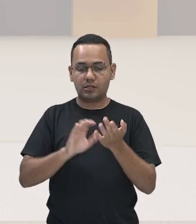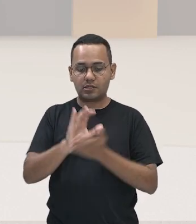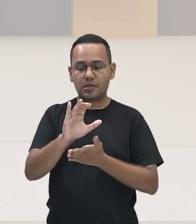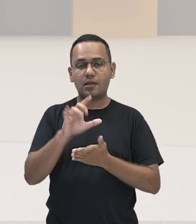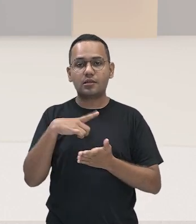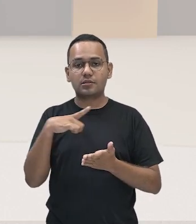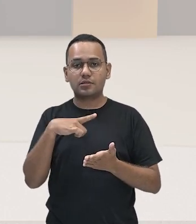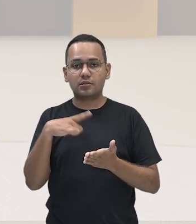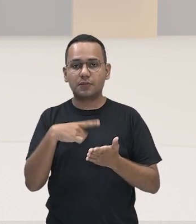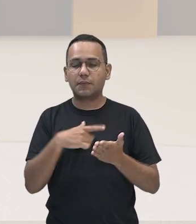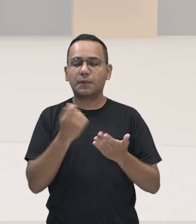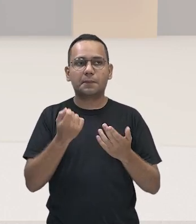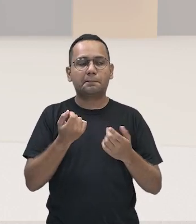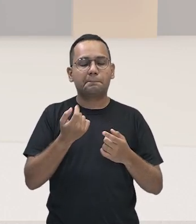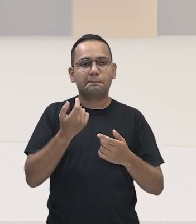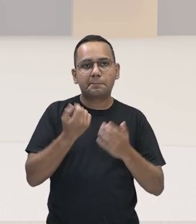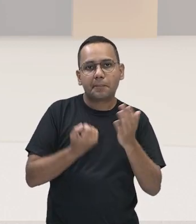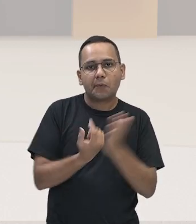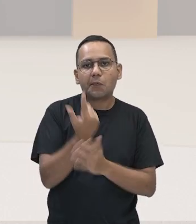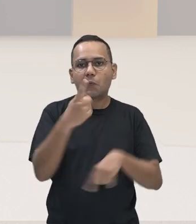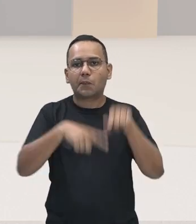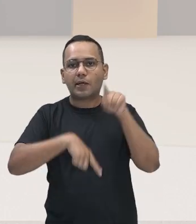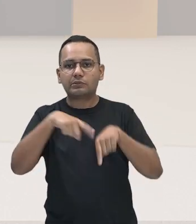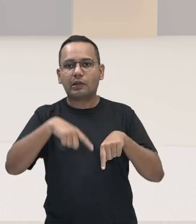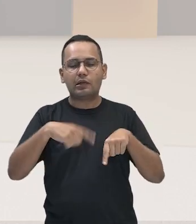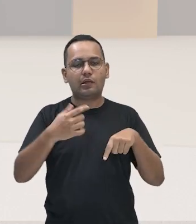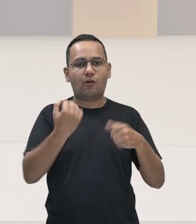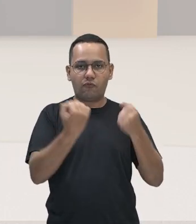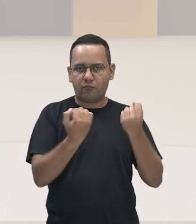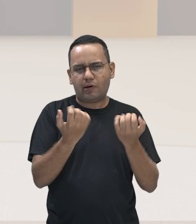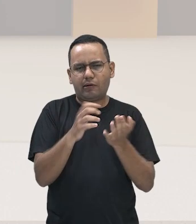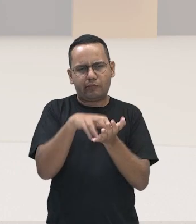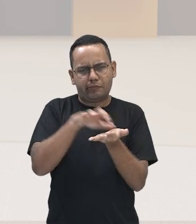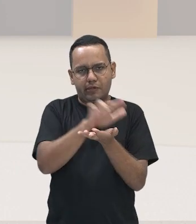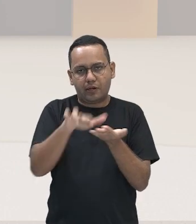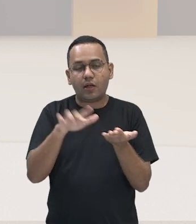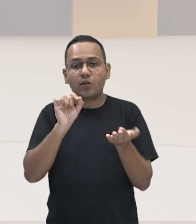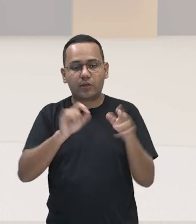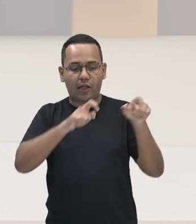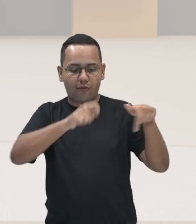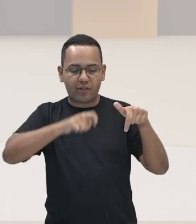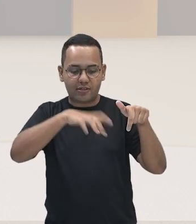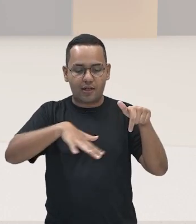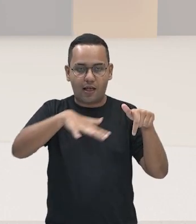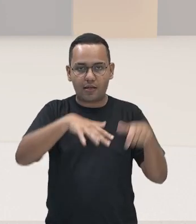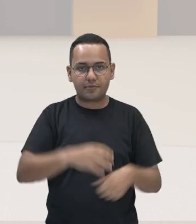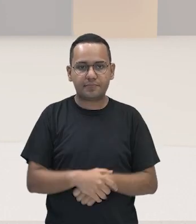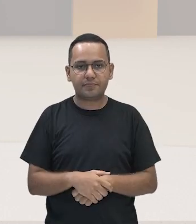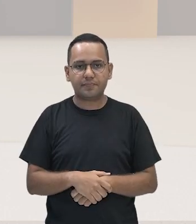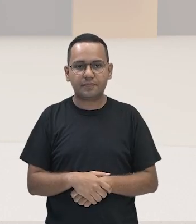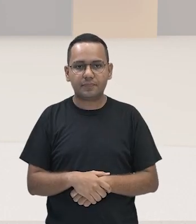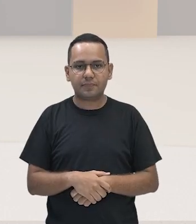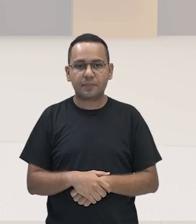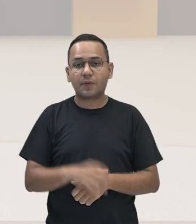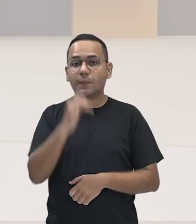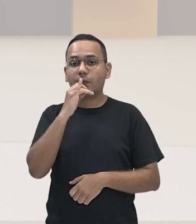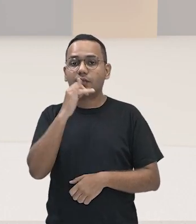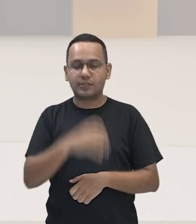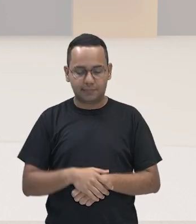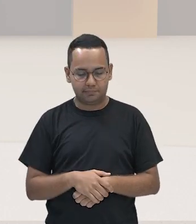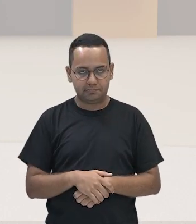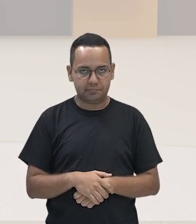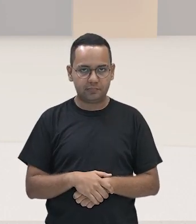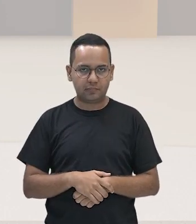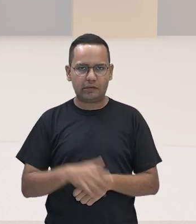de repente trabalha numa fazenda ou no sítio, né? Por exemplo, vamos supor que alguém plante macaxeira e está interessado em adquirir um